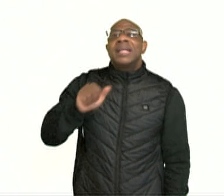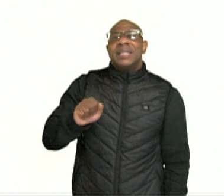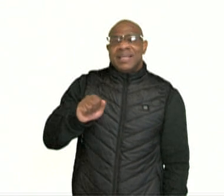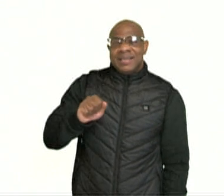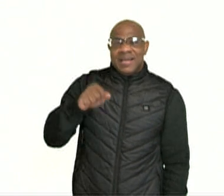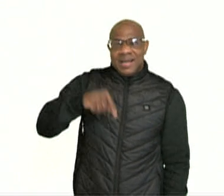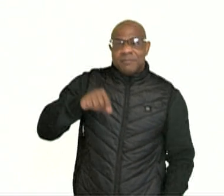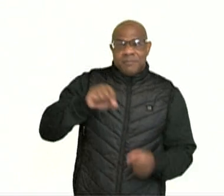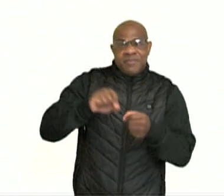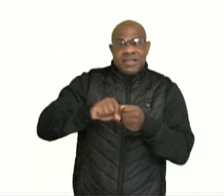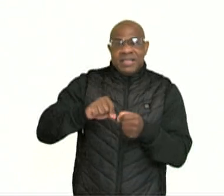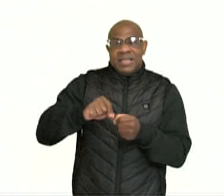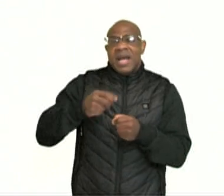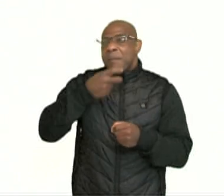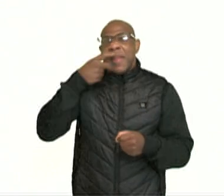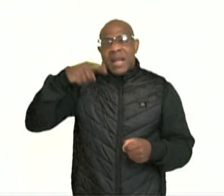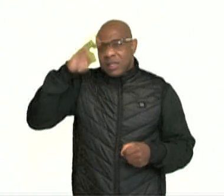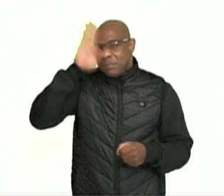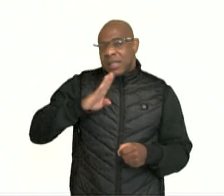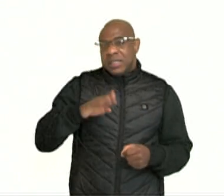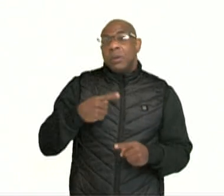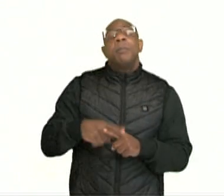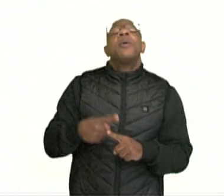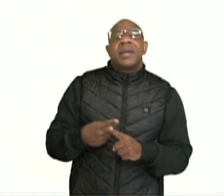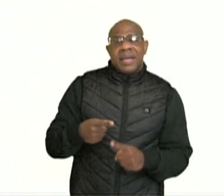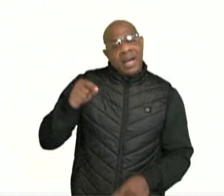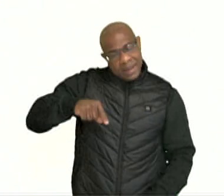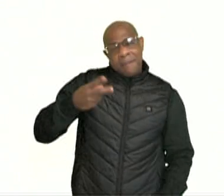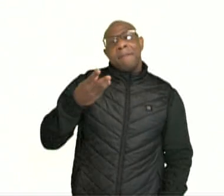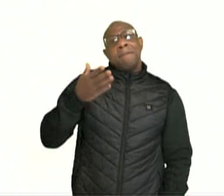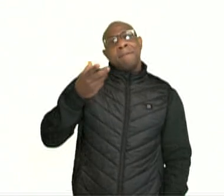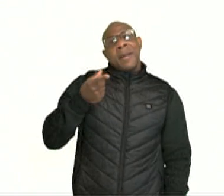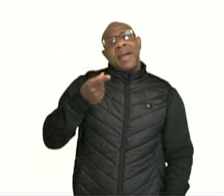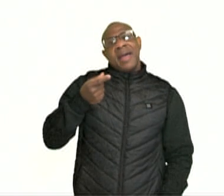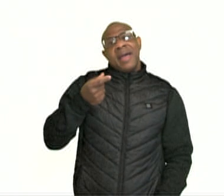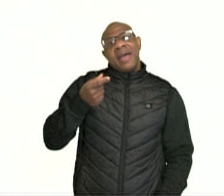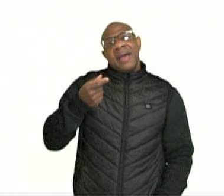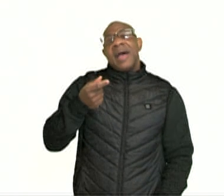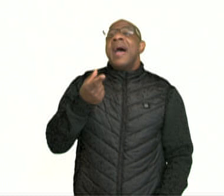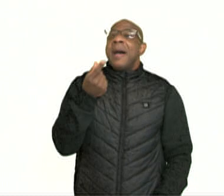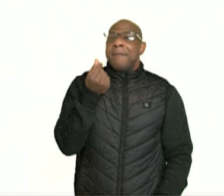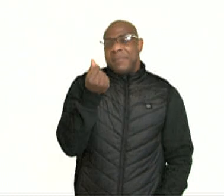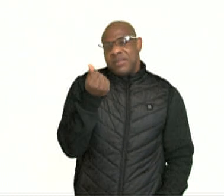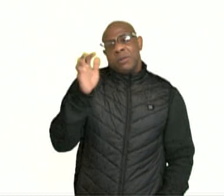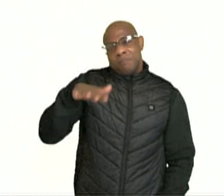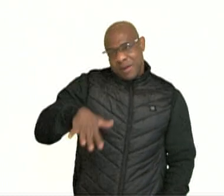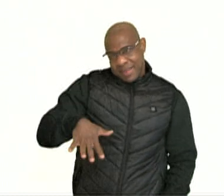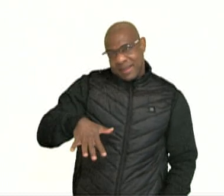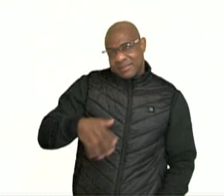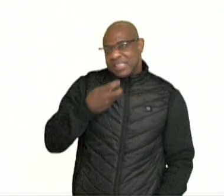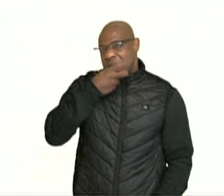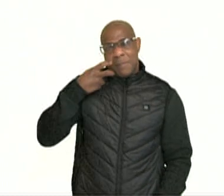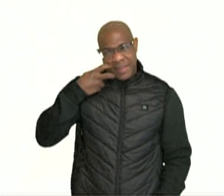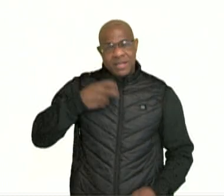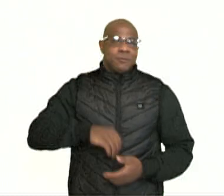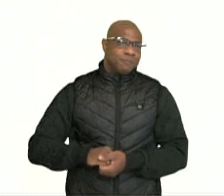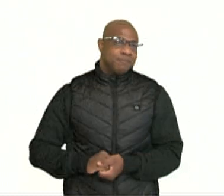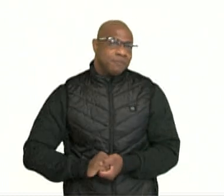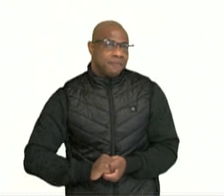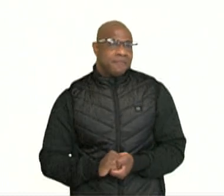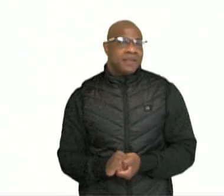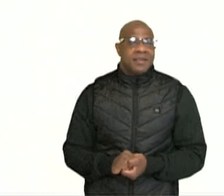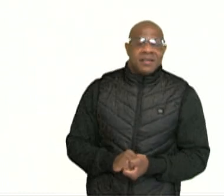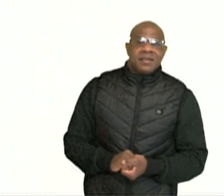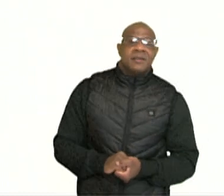produzindo no Brasil. Então, aí sempre tem esse par de relação de causa e consequência, tá? Atividade de número 3.